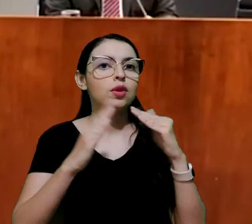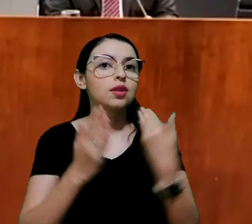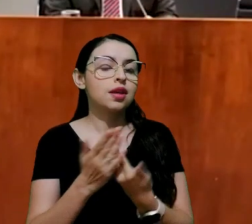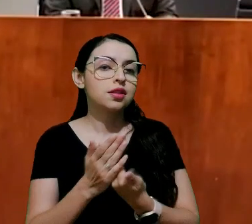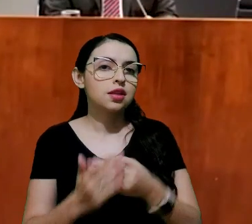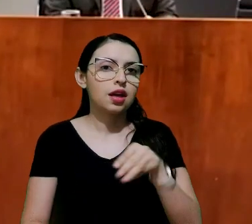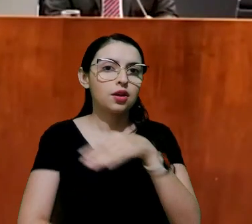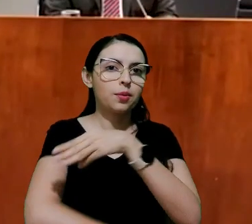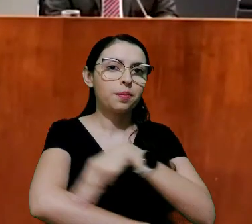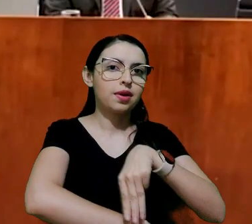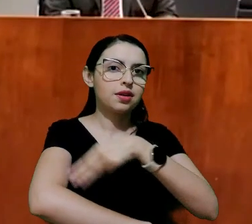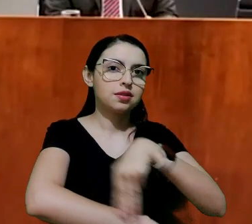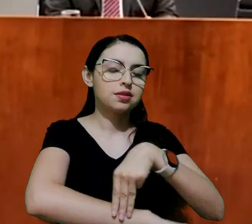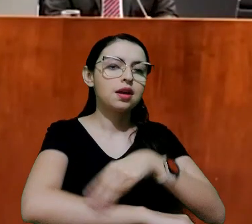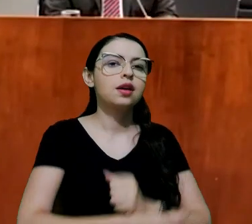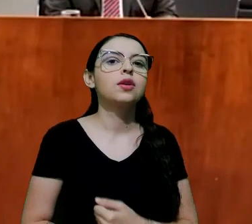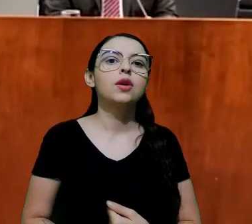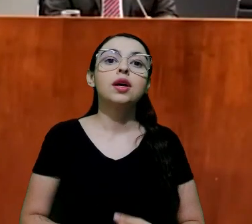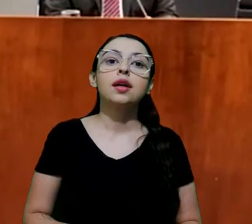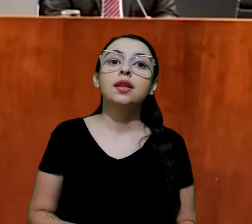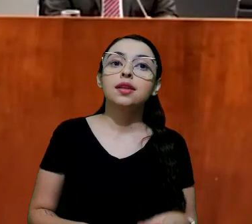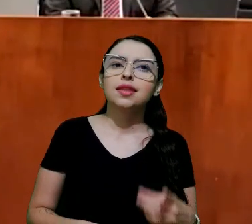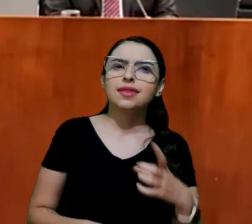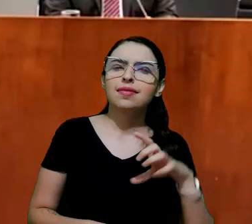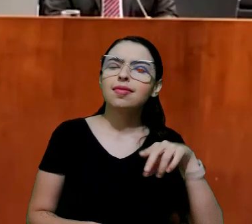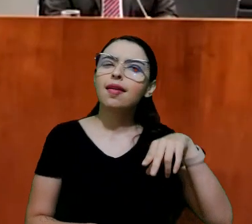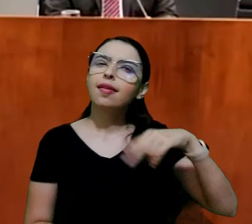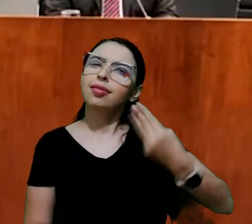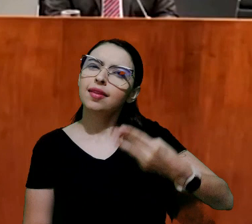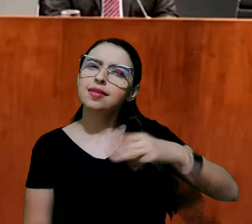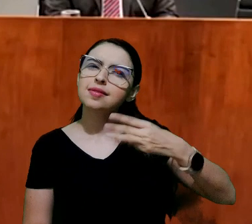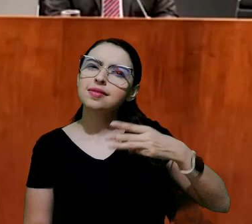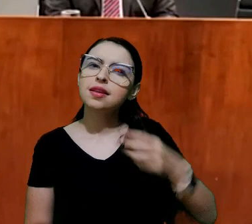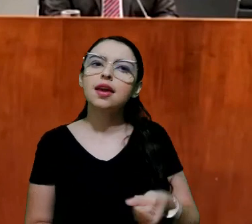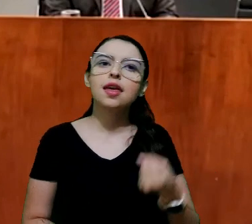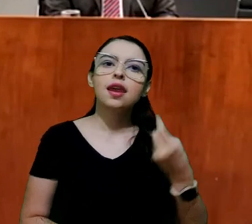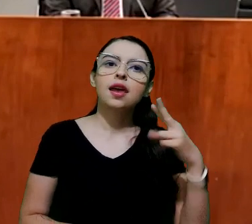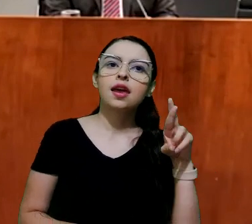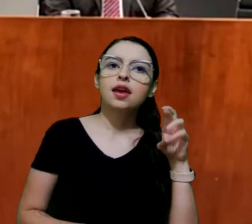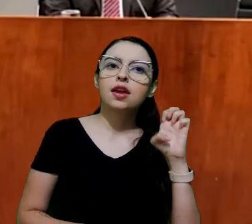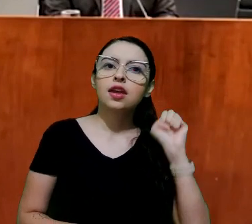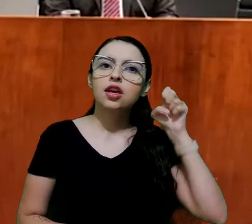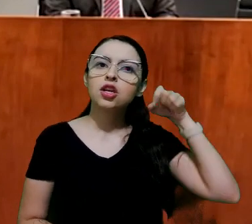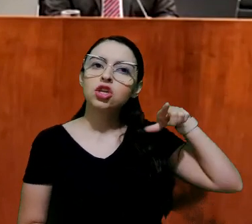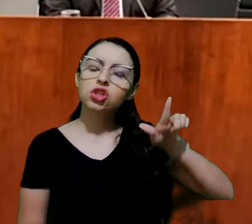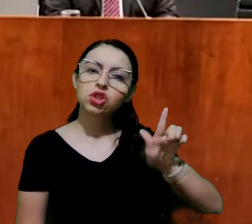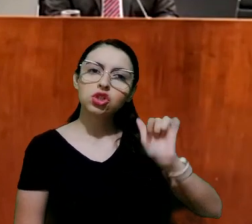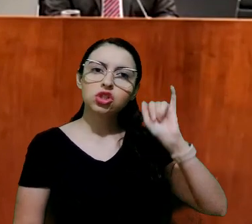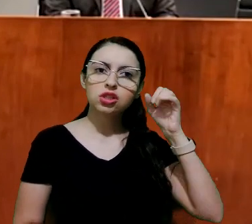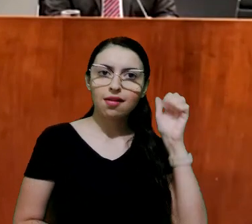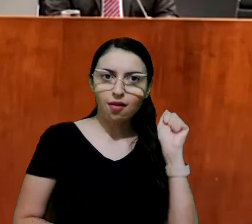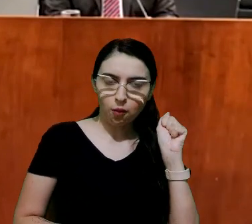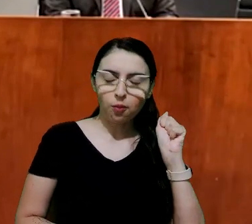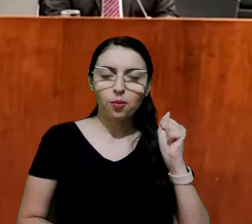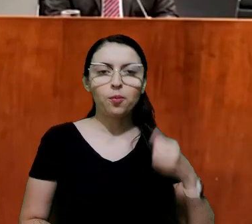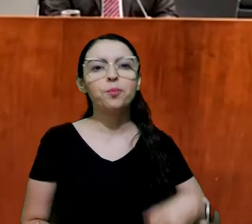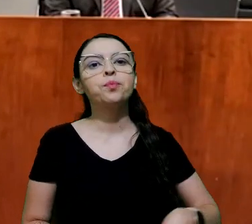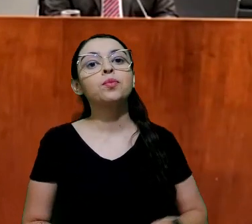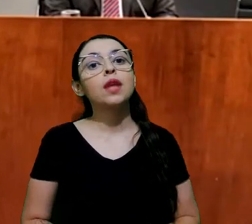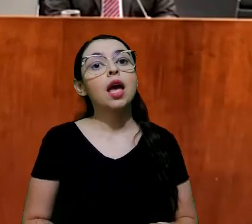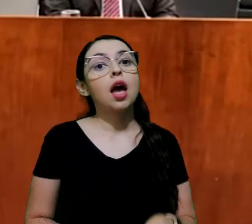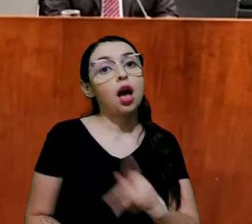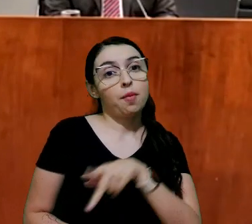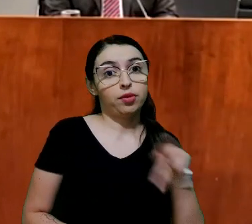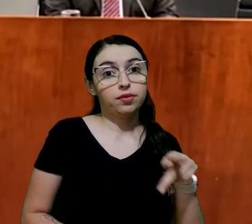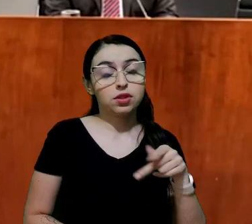Região. É com muita honra que recebemos aqui a professora Rosa Maria Barreto Borrielli de Andrade